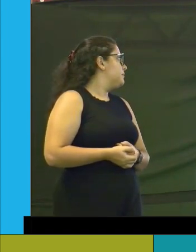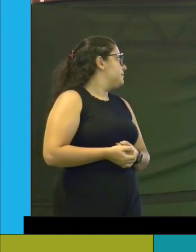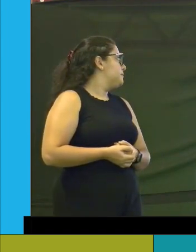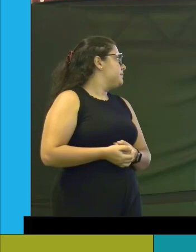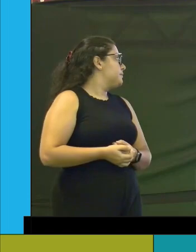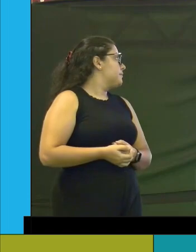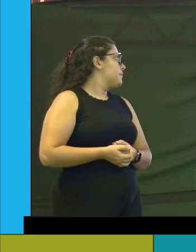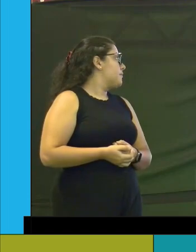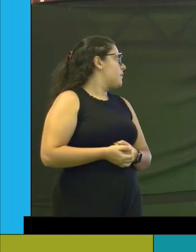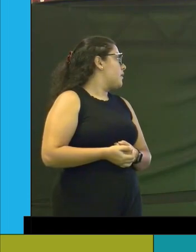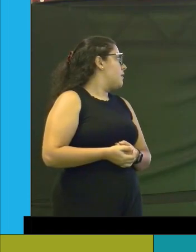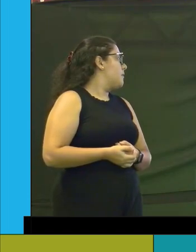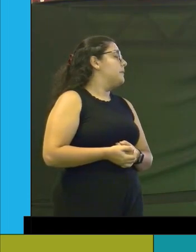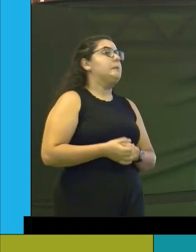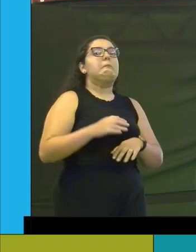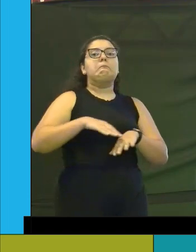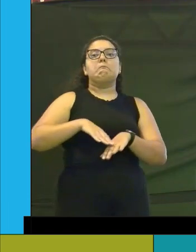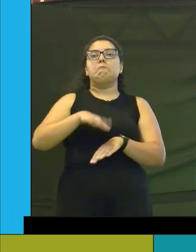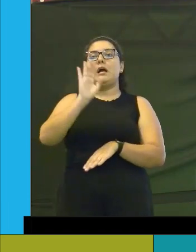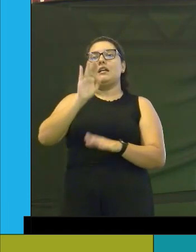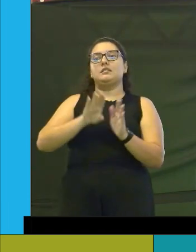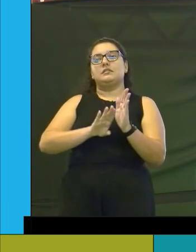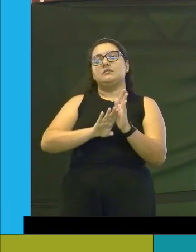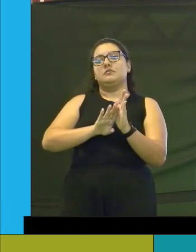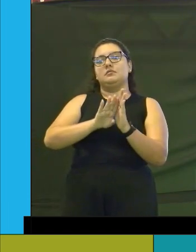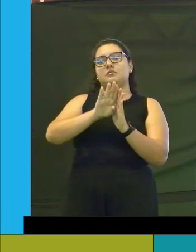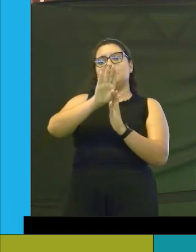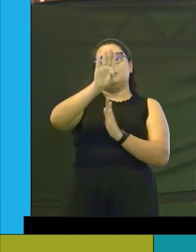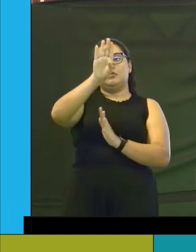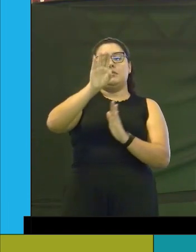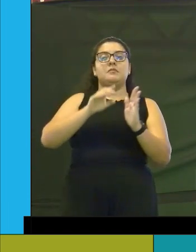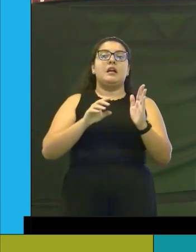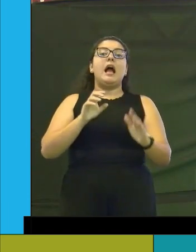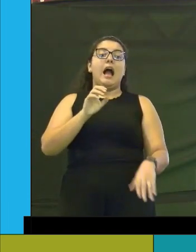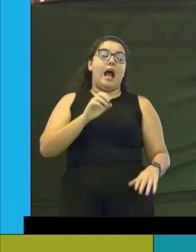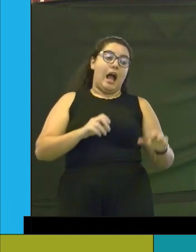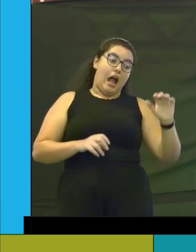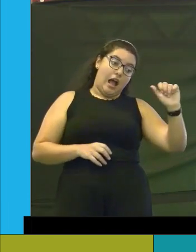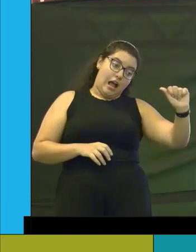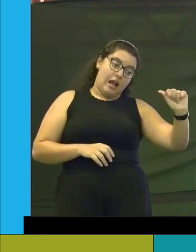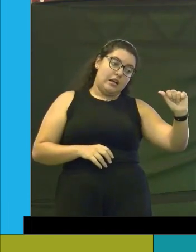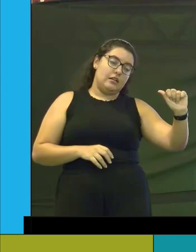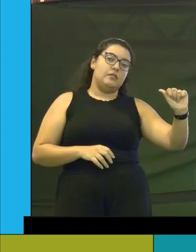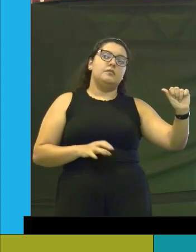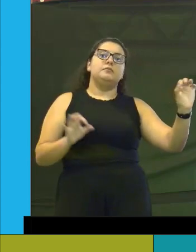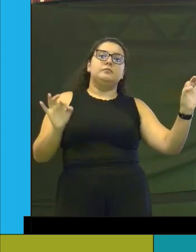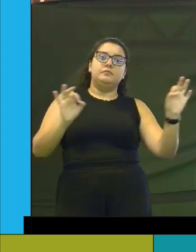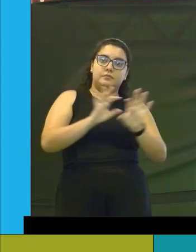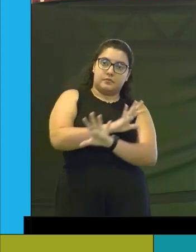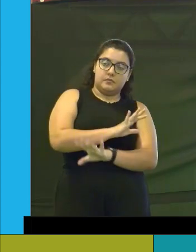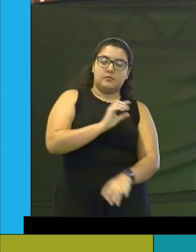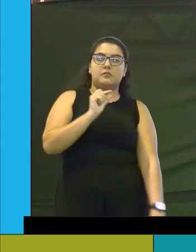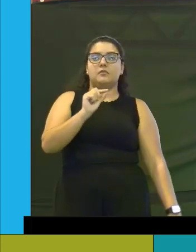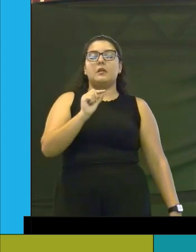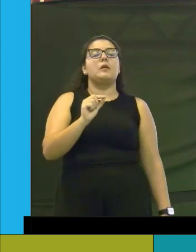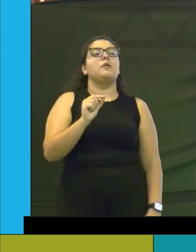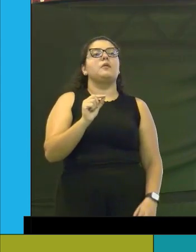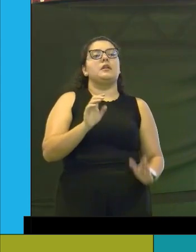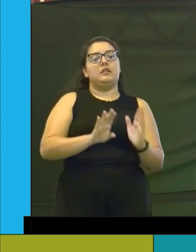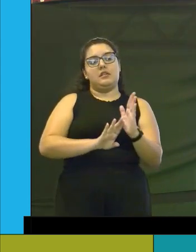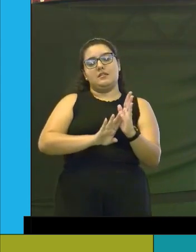A primeira, correto? Ou seja, o alfa está propiciando aqui uma maior o